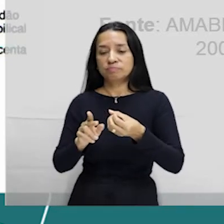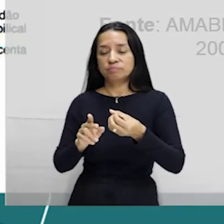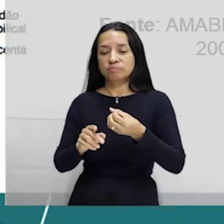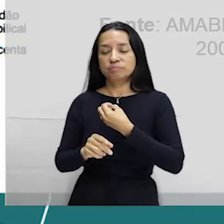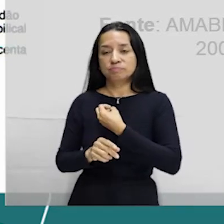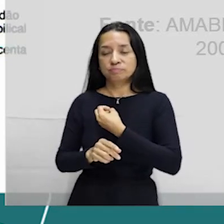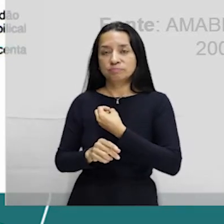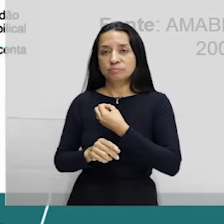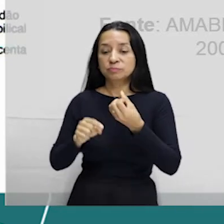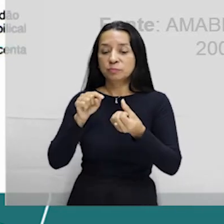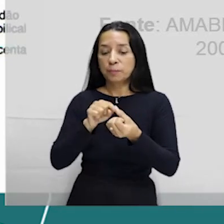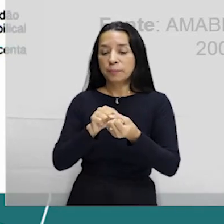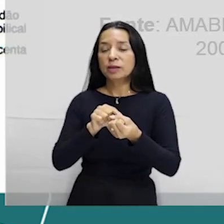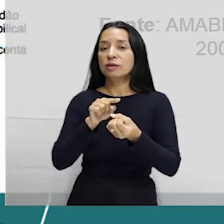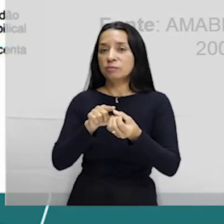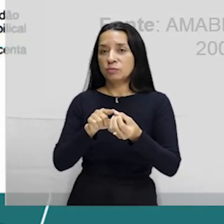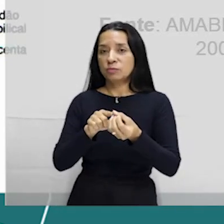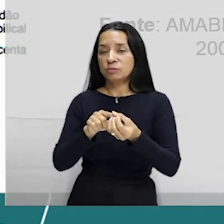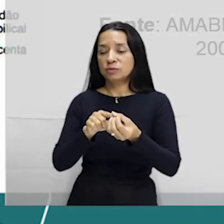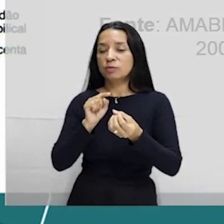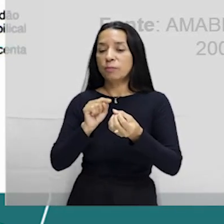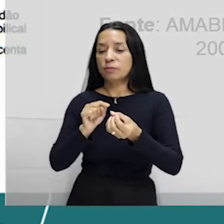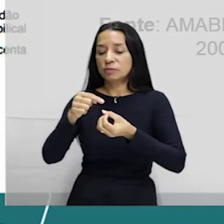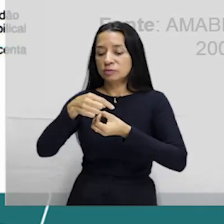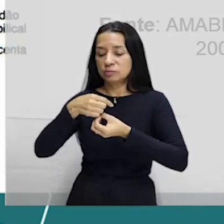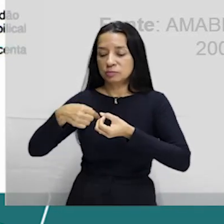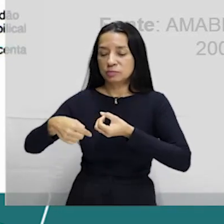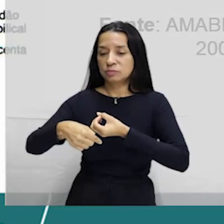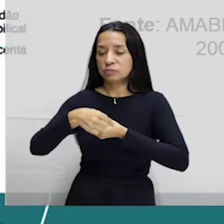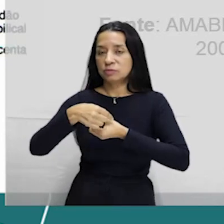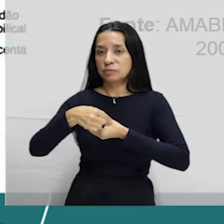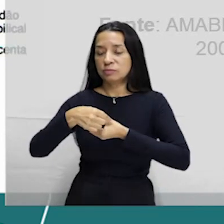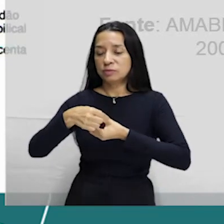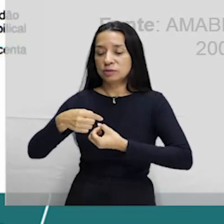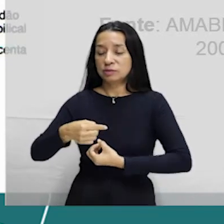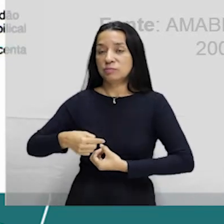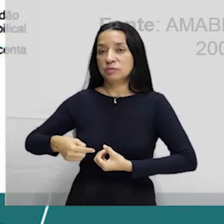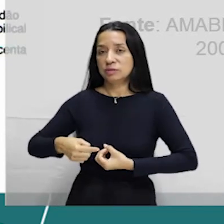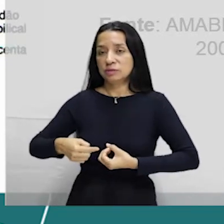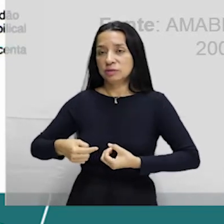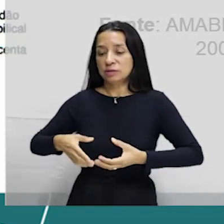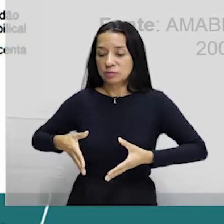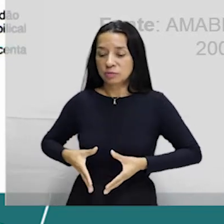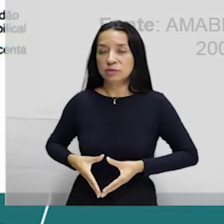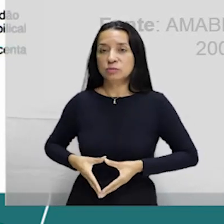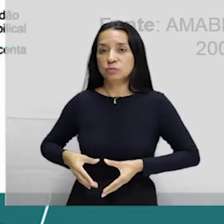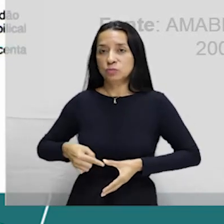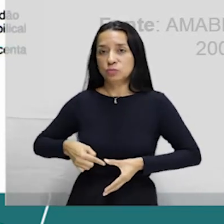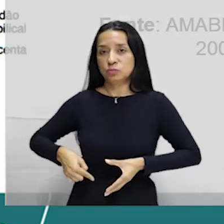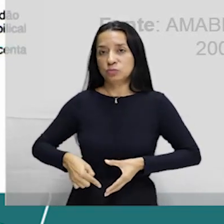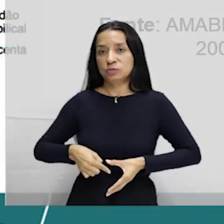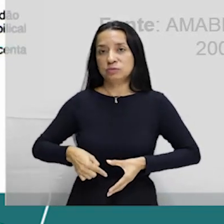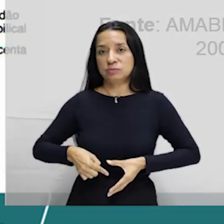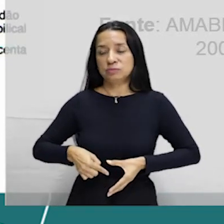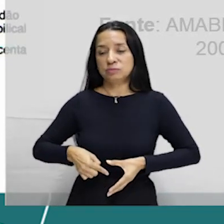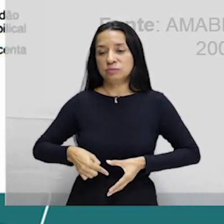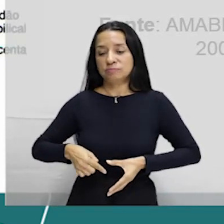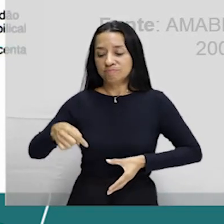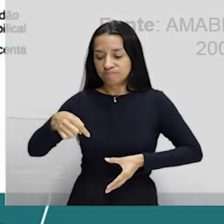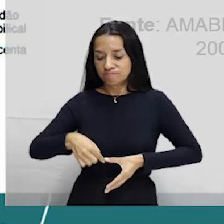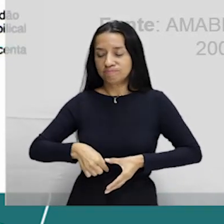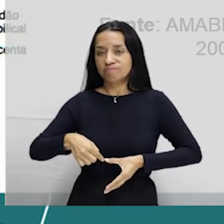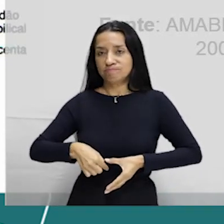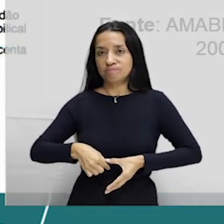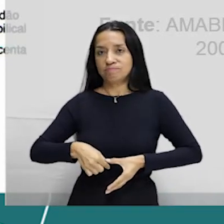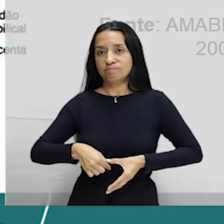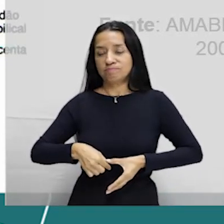Esses embriões, eles podem se implantar, eles vão se implantar na parede do útero, tá? Vai chegar lá no útero e vai se implantar na parede interna do útero, que